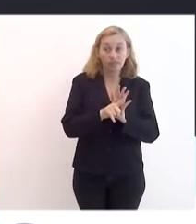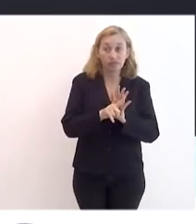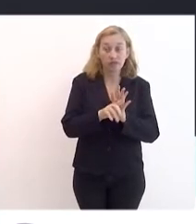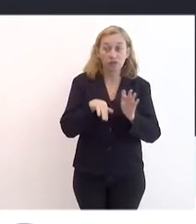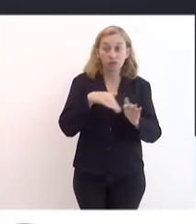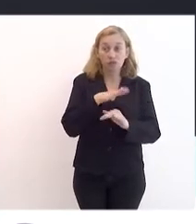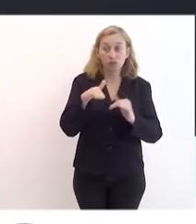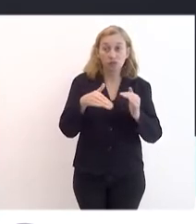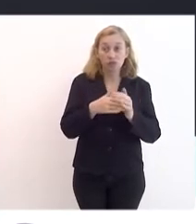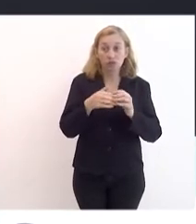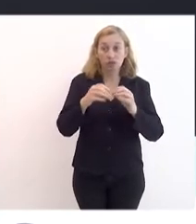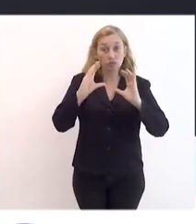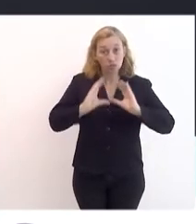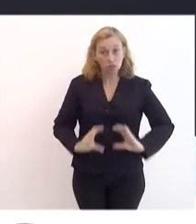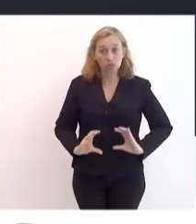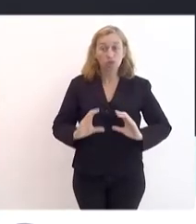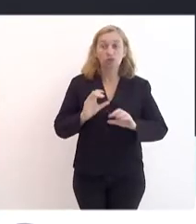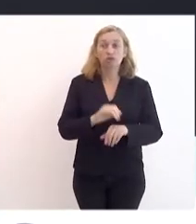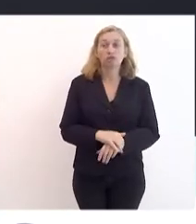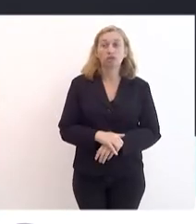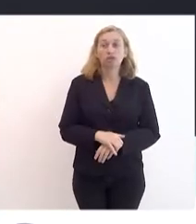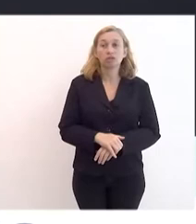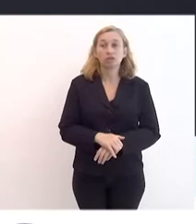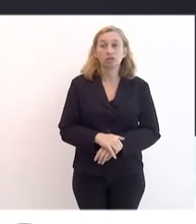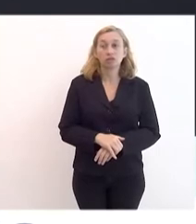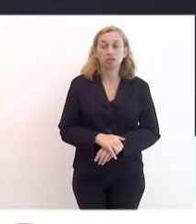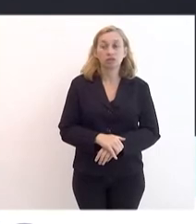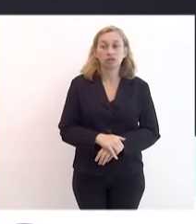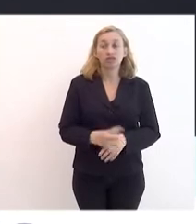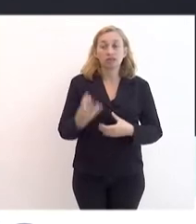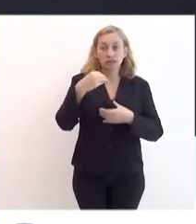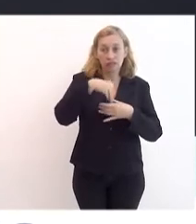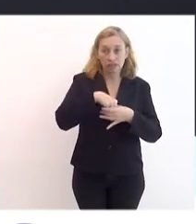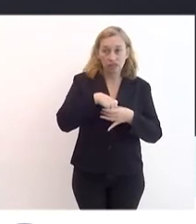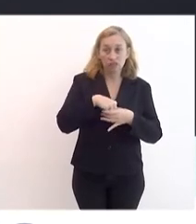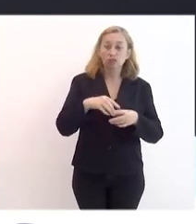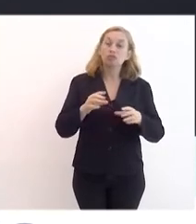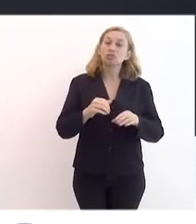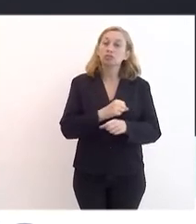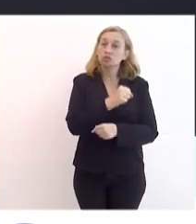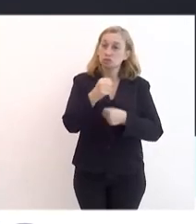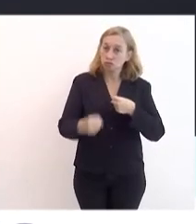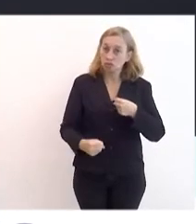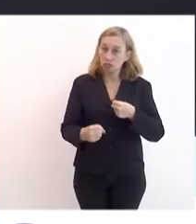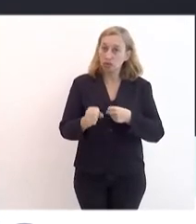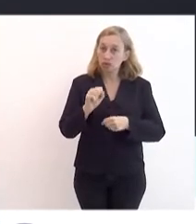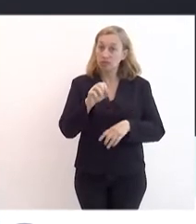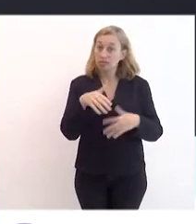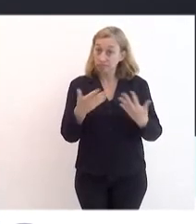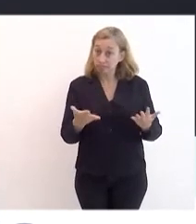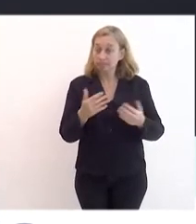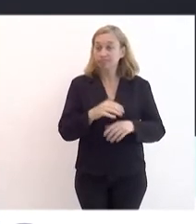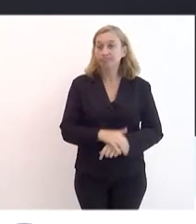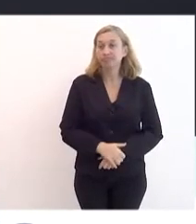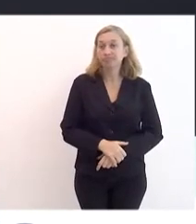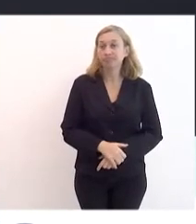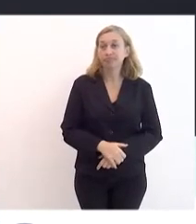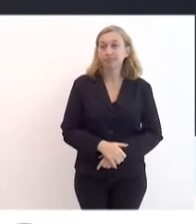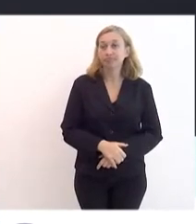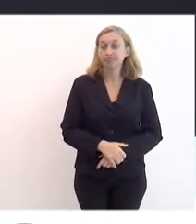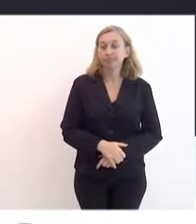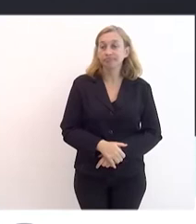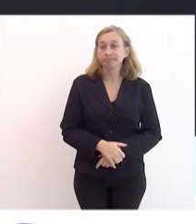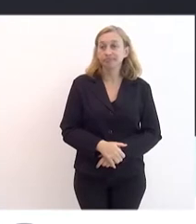do comportamento, da integridade interna dos poderes, né? E